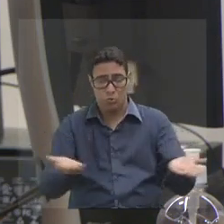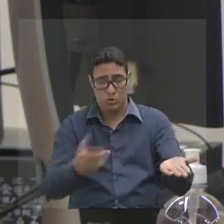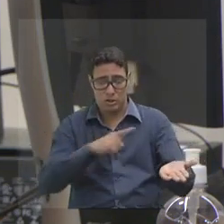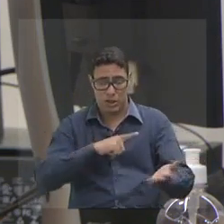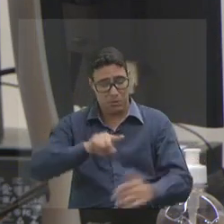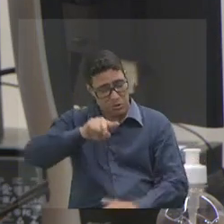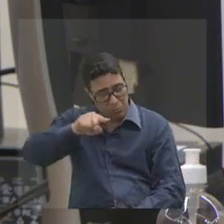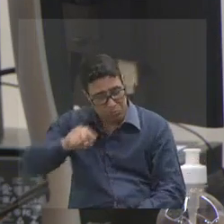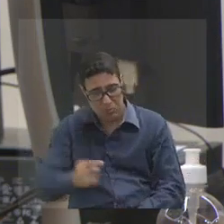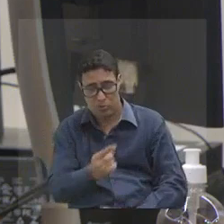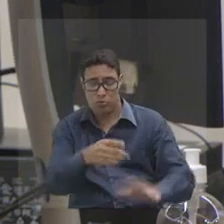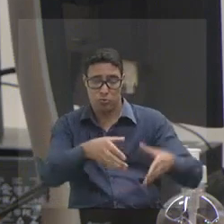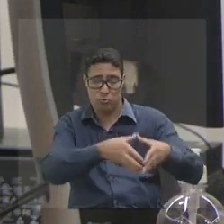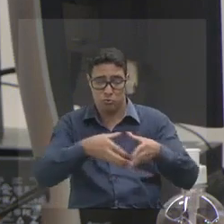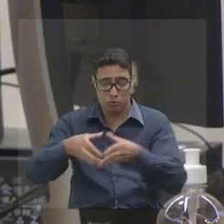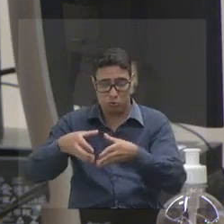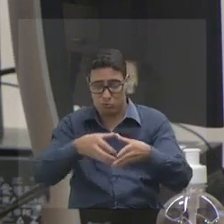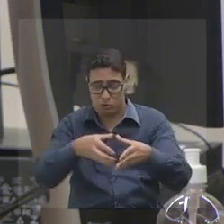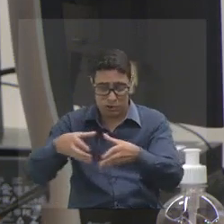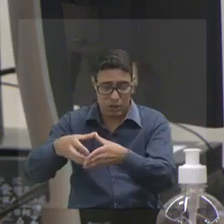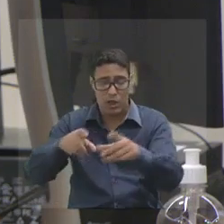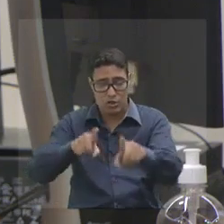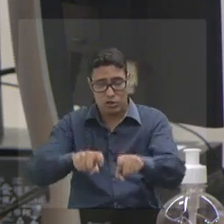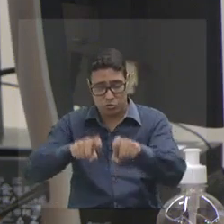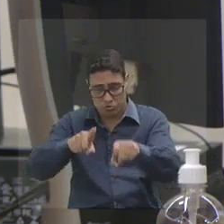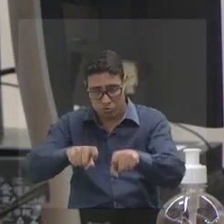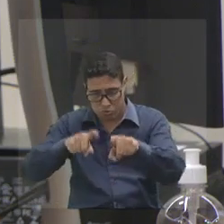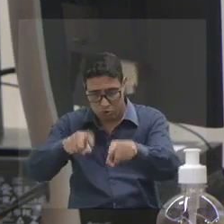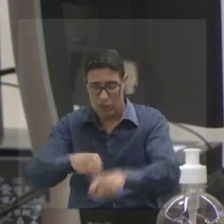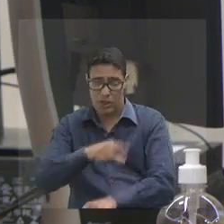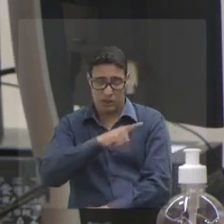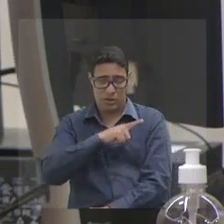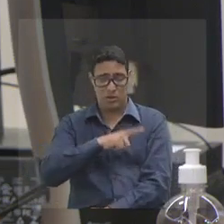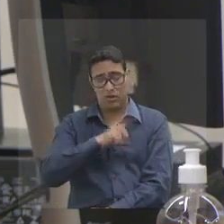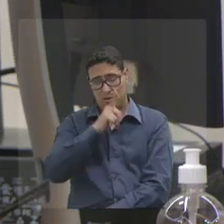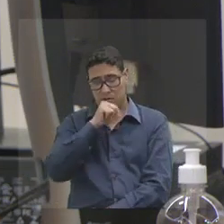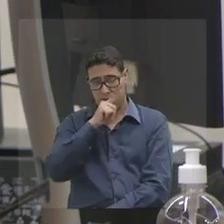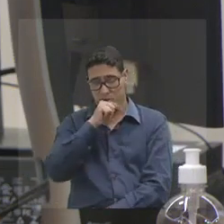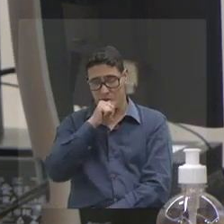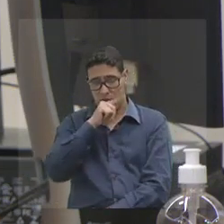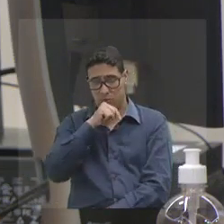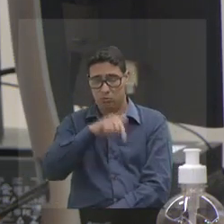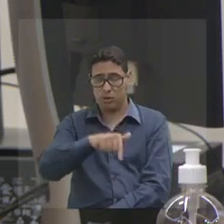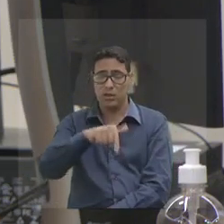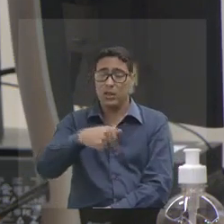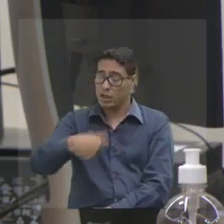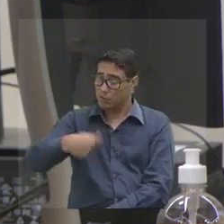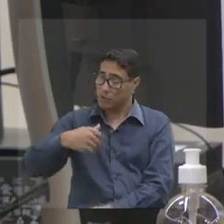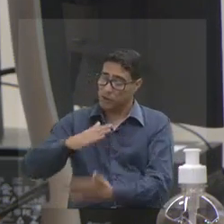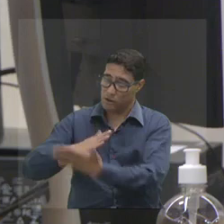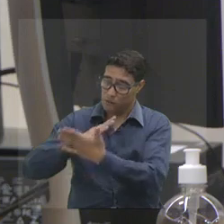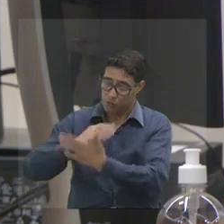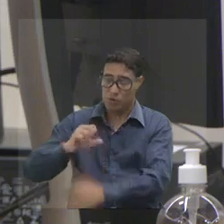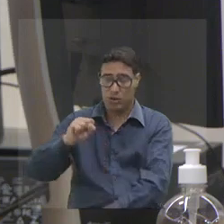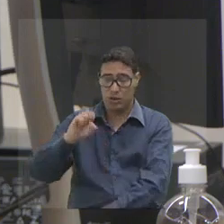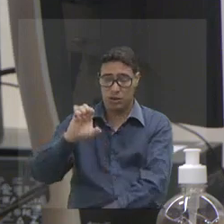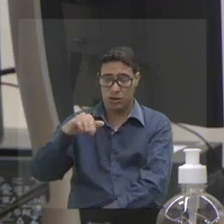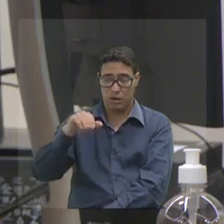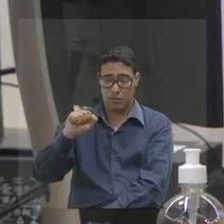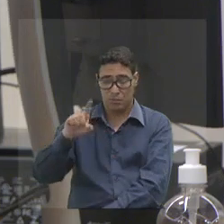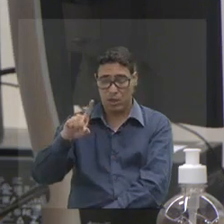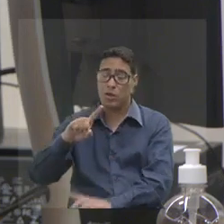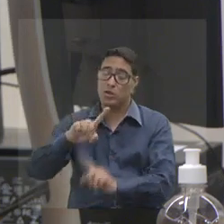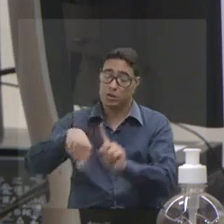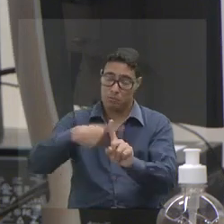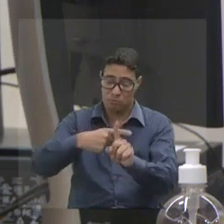que tem sistema de abastecimento de água atualmente e que precisa desse apoio dessa imagem junto da Cemig